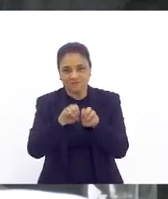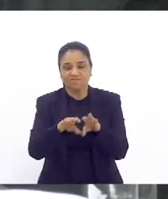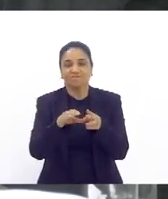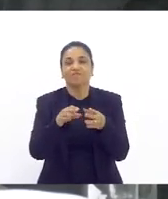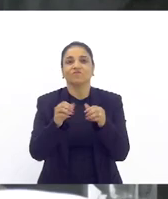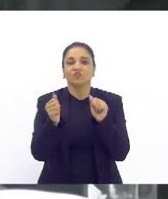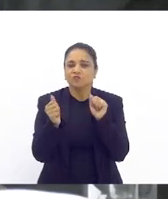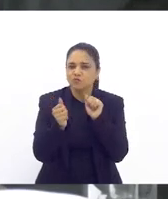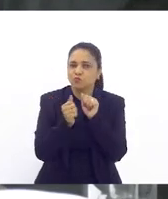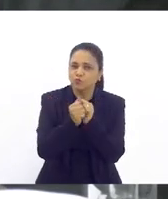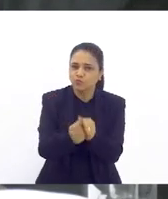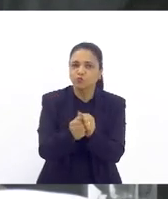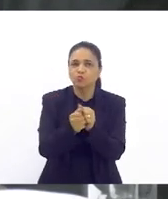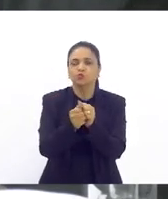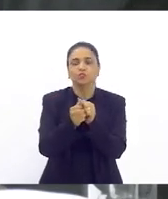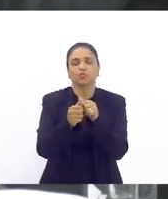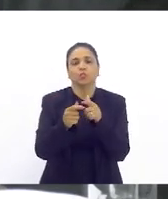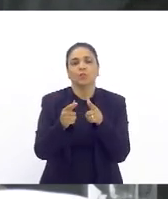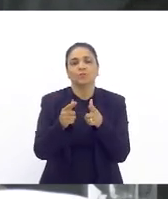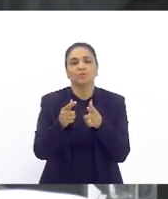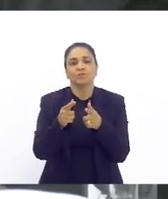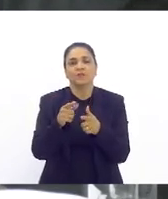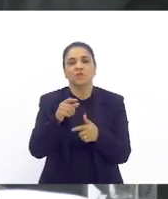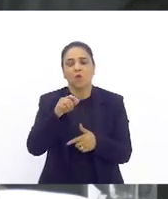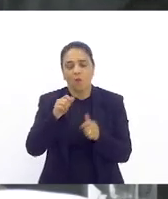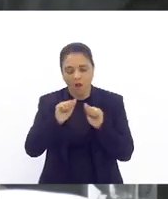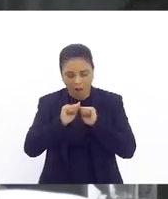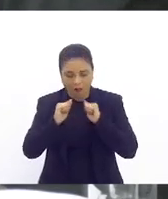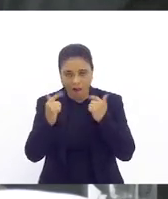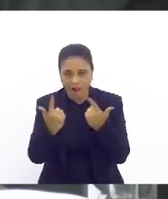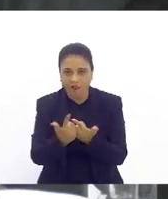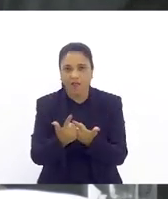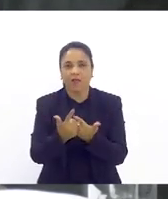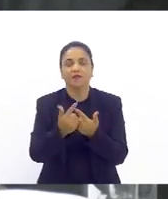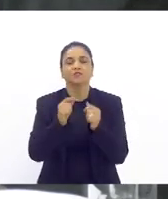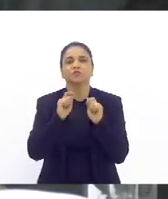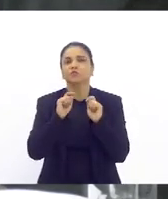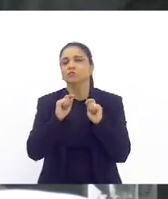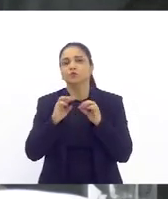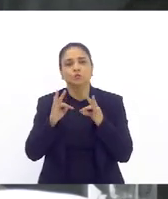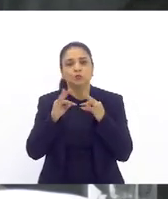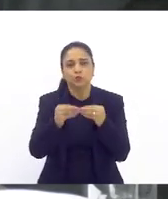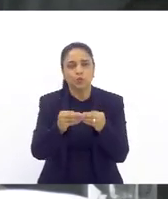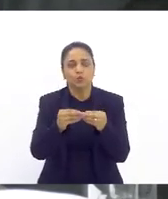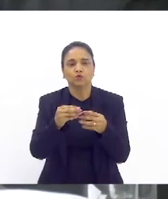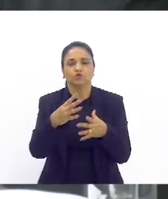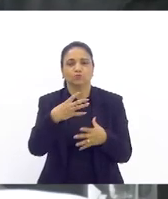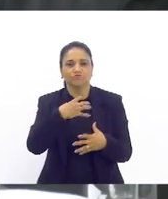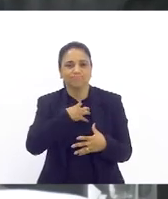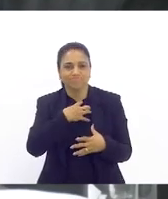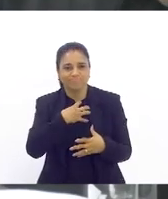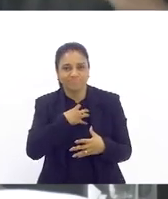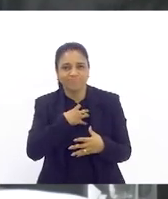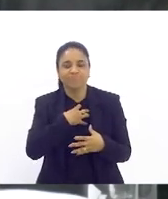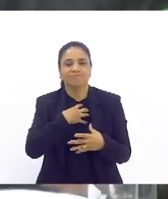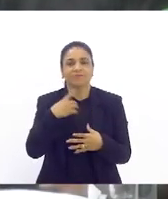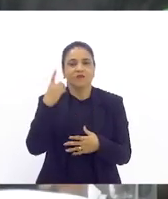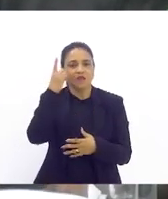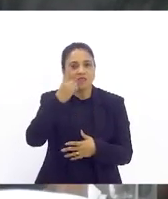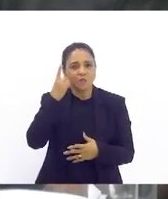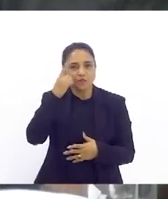de Educação isso coloca junto com alerj no sentido de poder deputada Marta Rocha